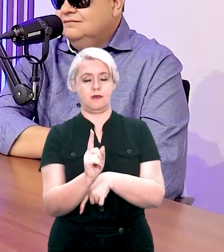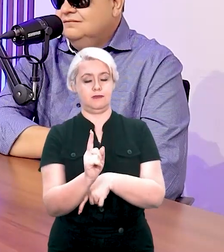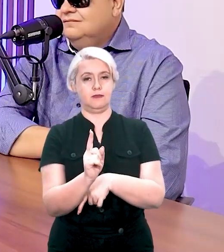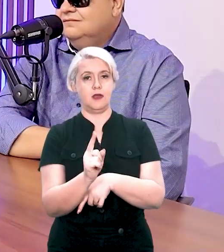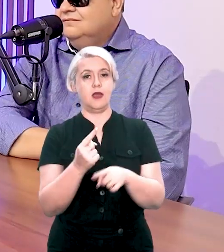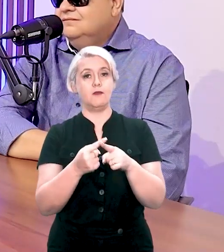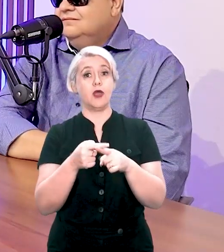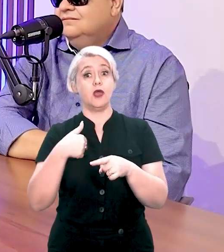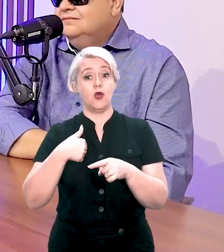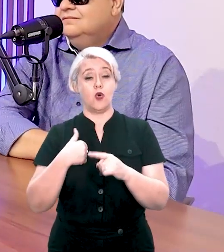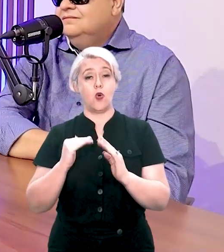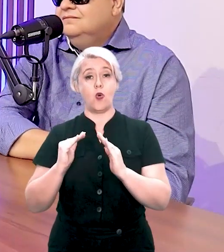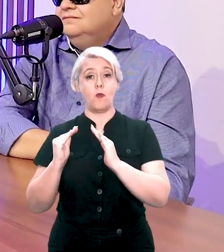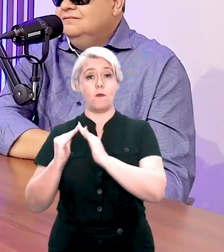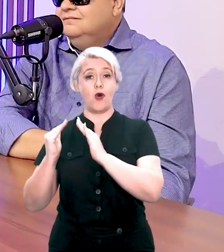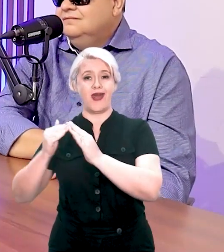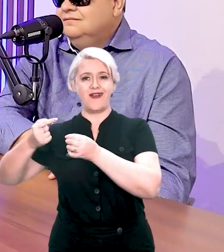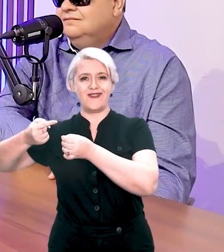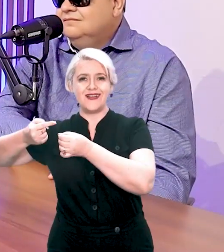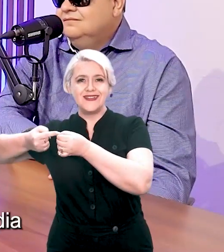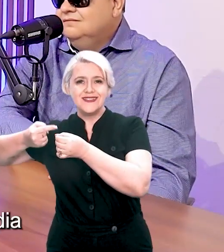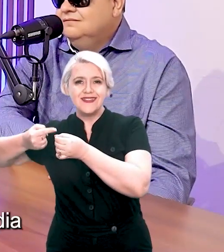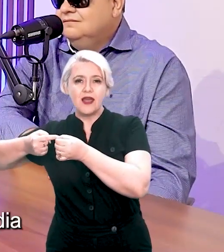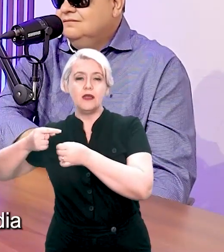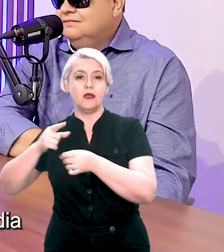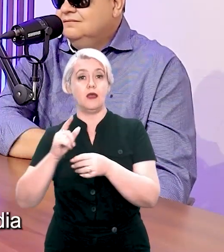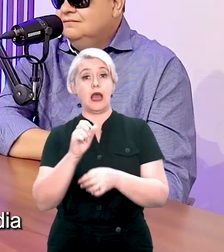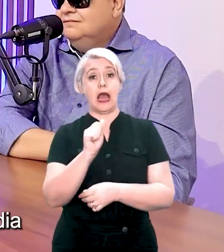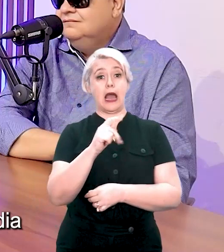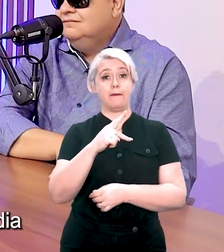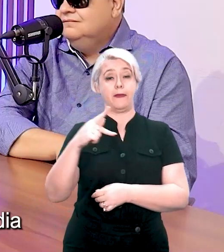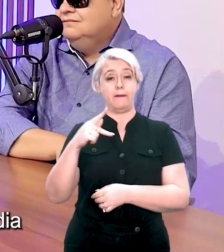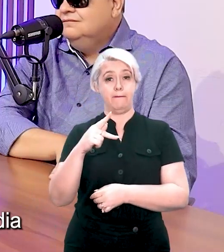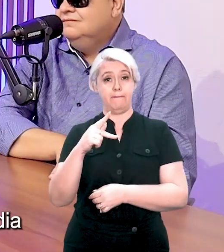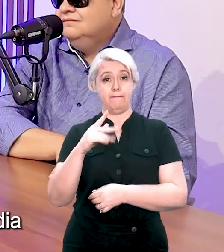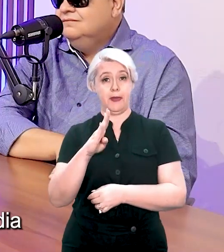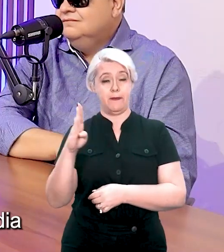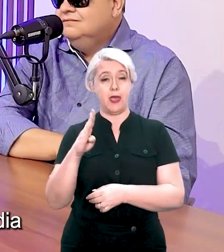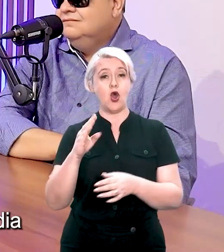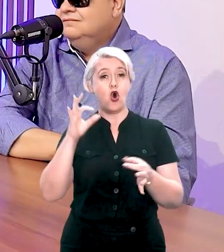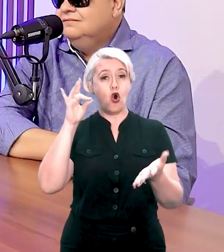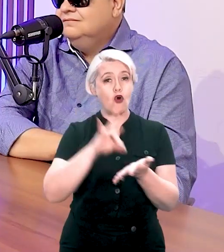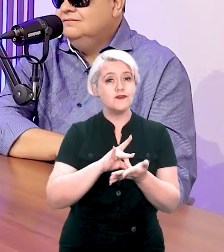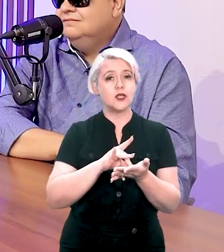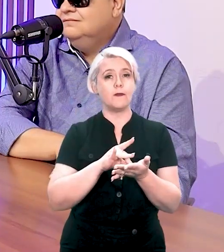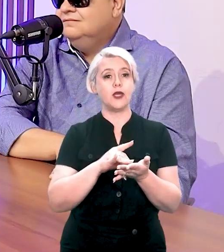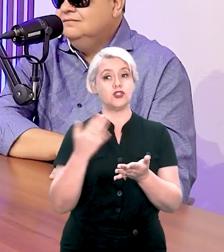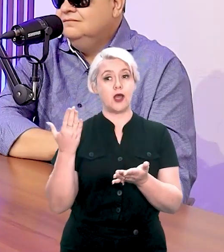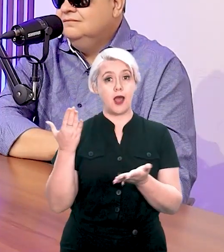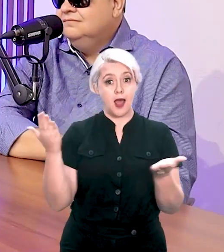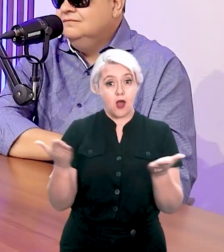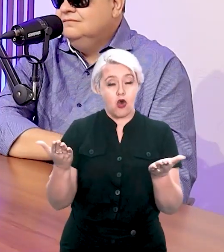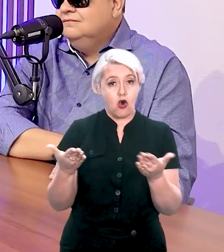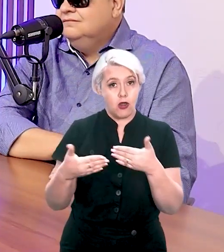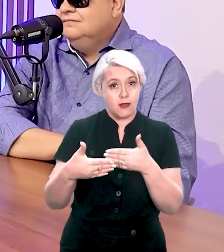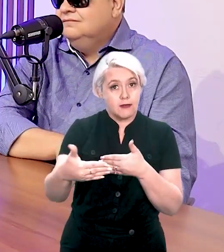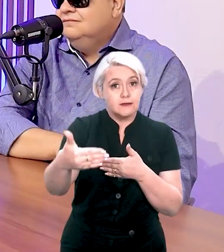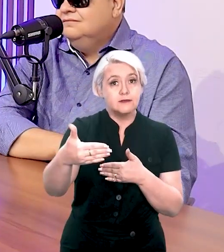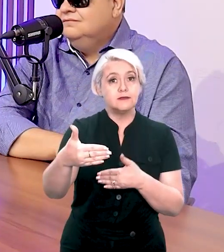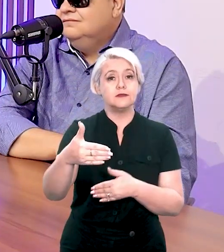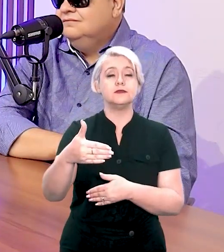eu morava... a APABB, oficialmente, agora comemoramos dia